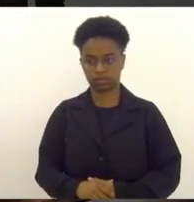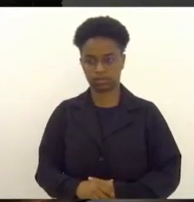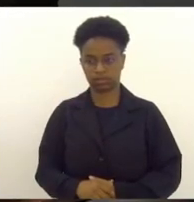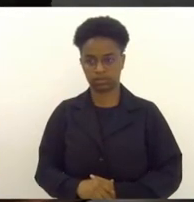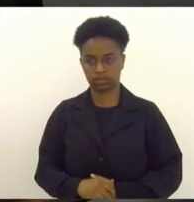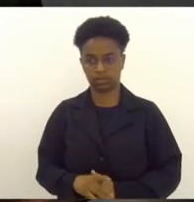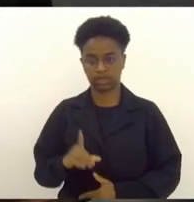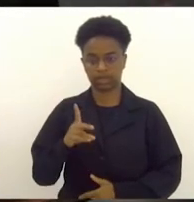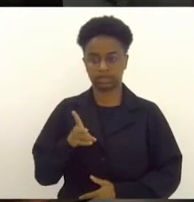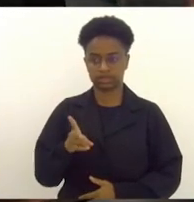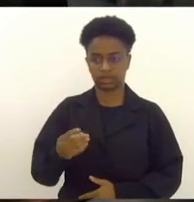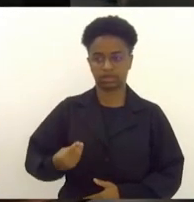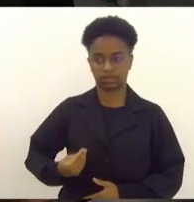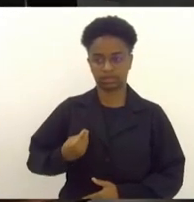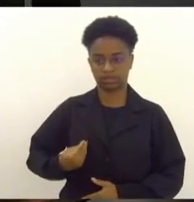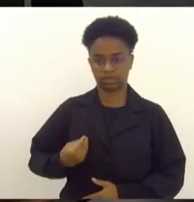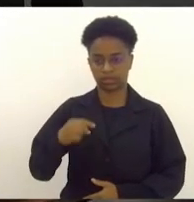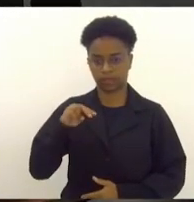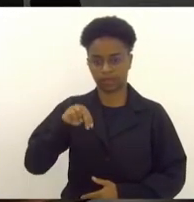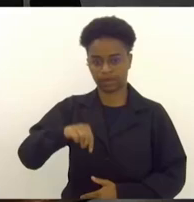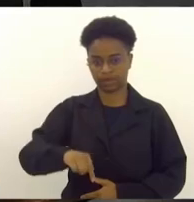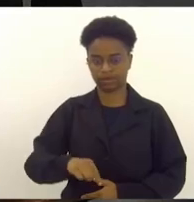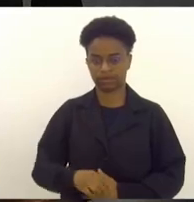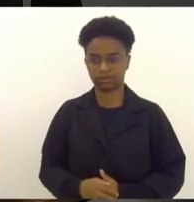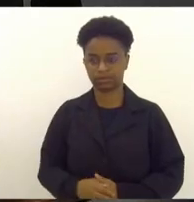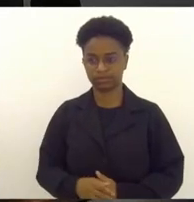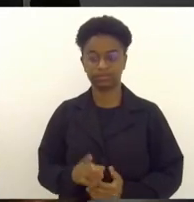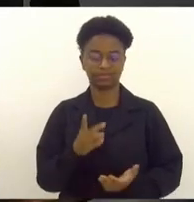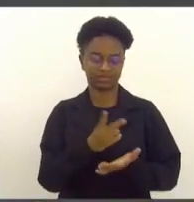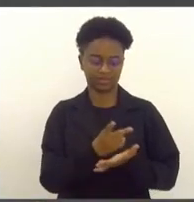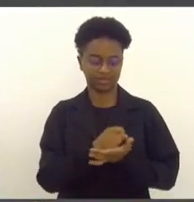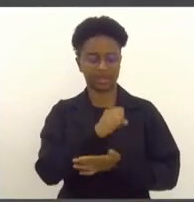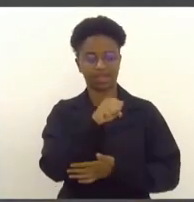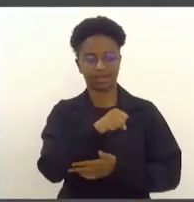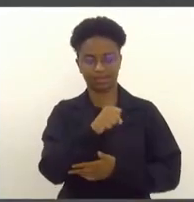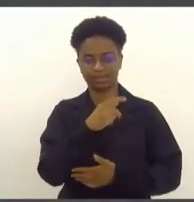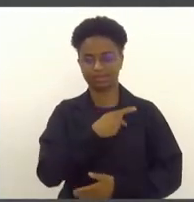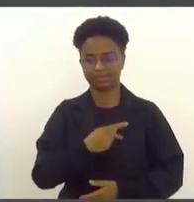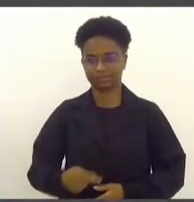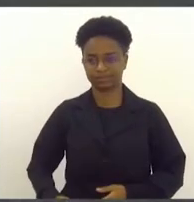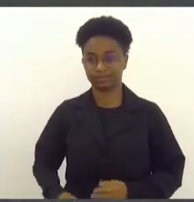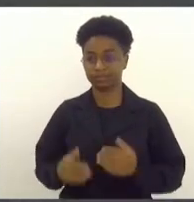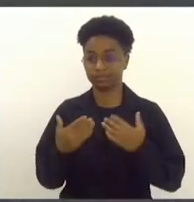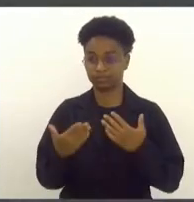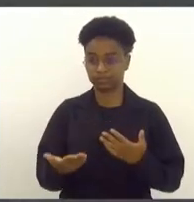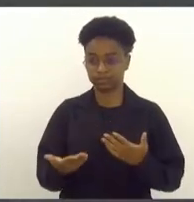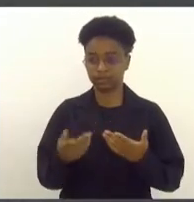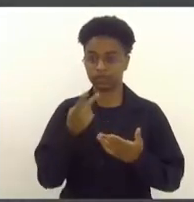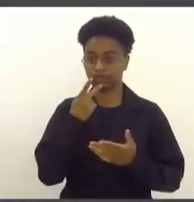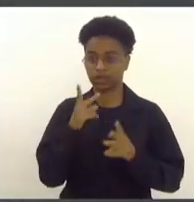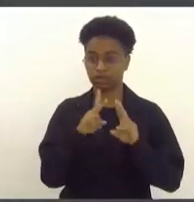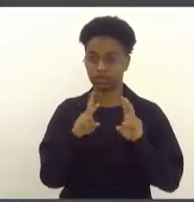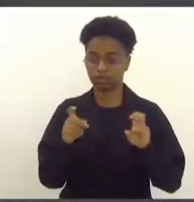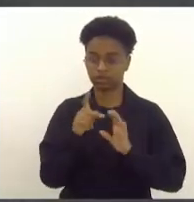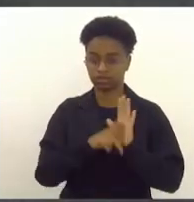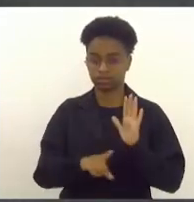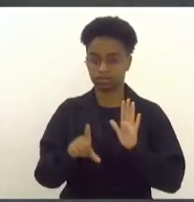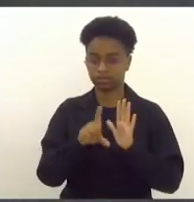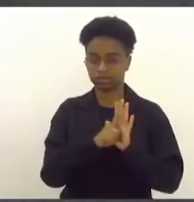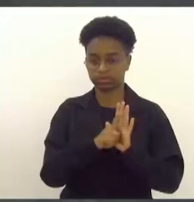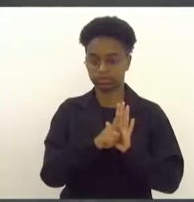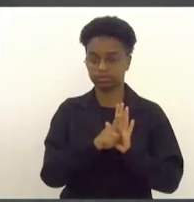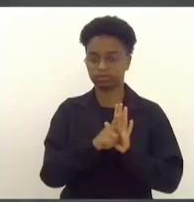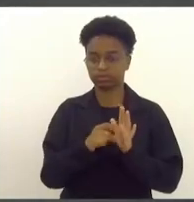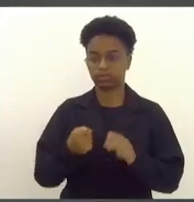sempre presente na nossa nota deputada bom trata-se do projeto de lei